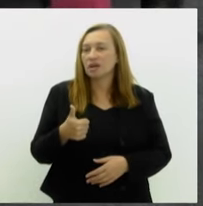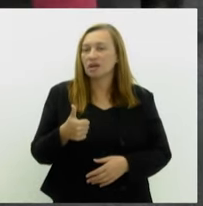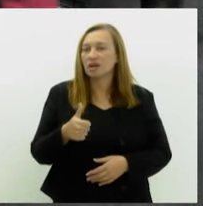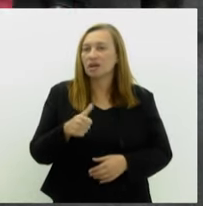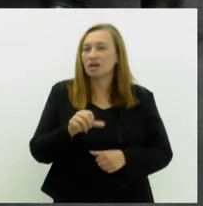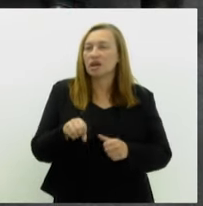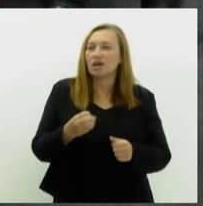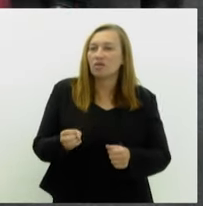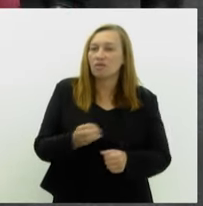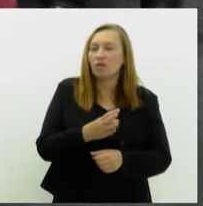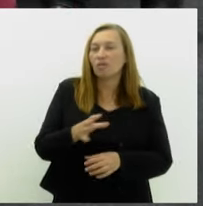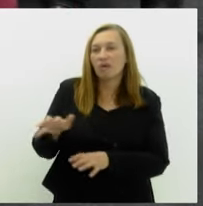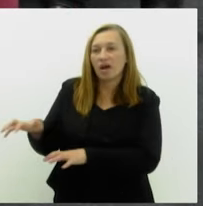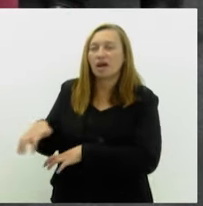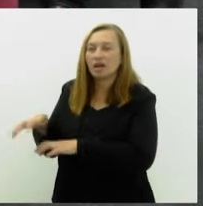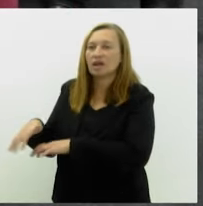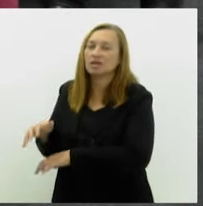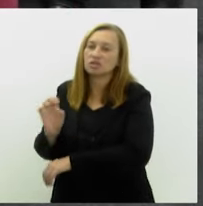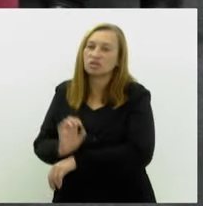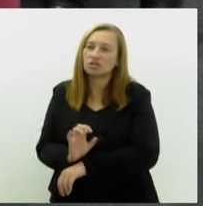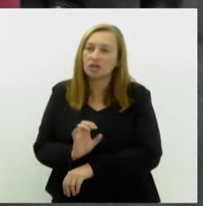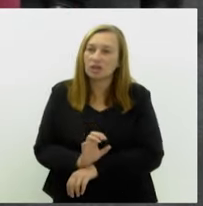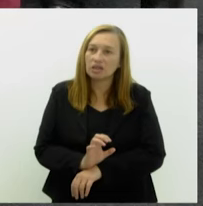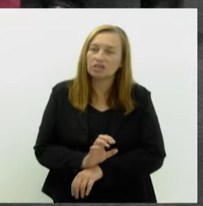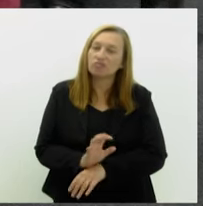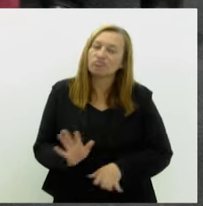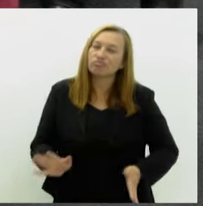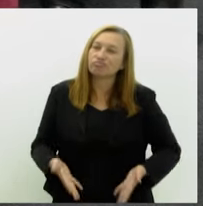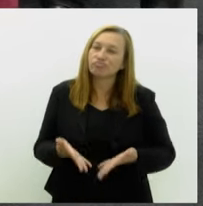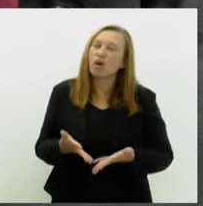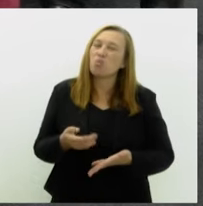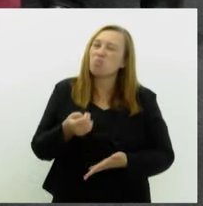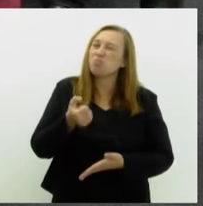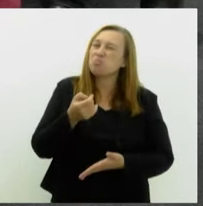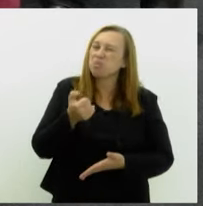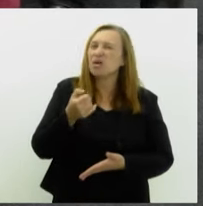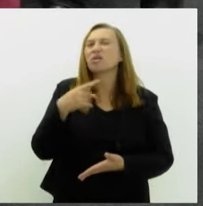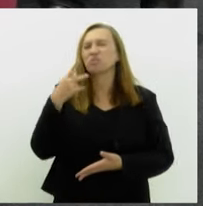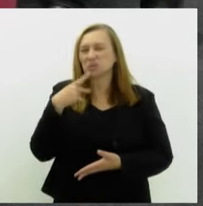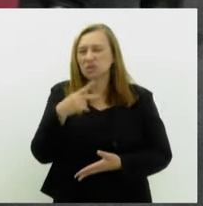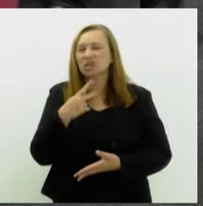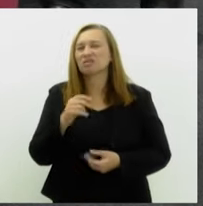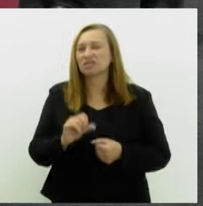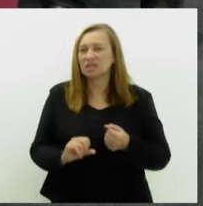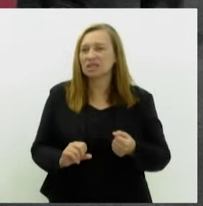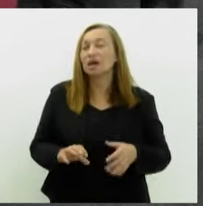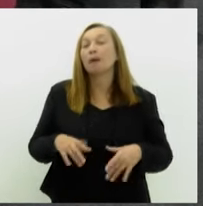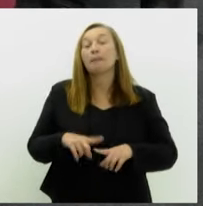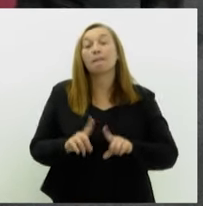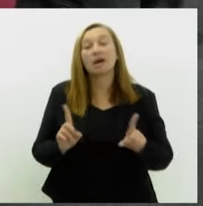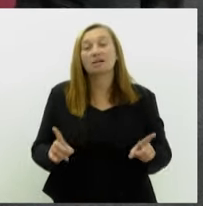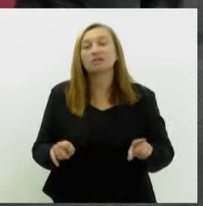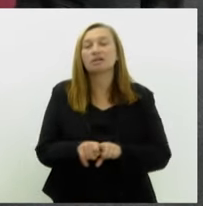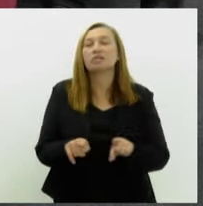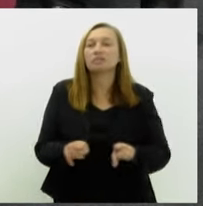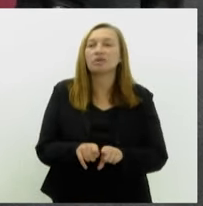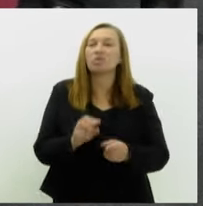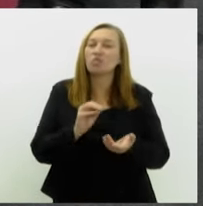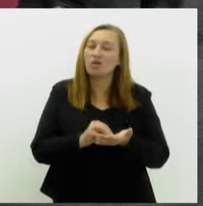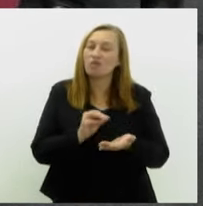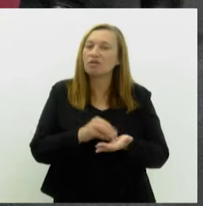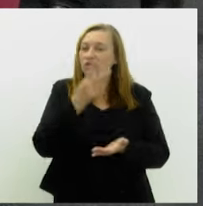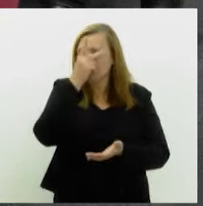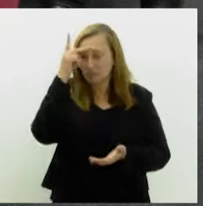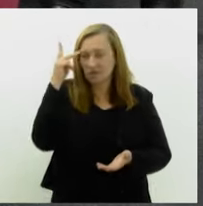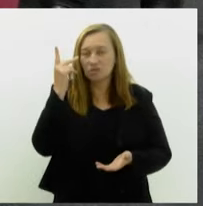do nosso Estado, há uma desmotivação política, é verdade, de fazê-lo. Mas há também uma falta de